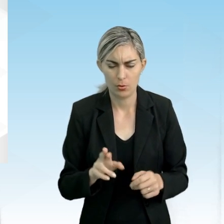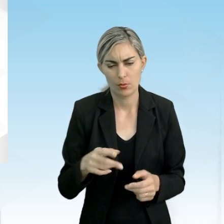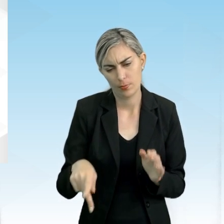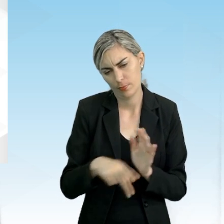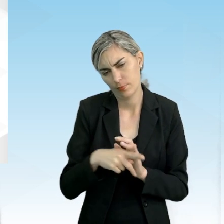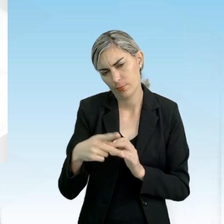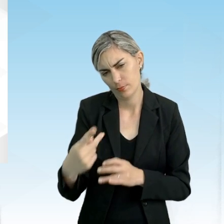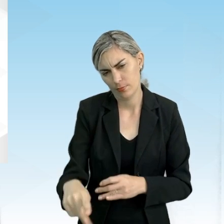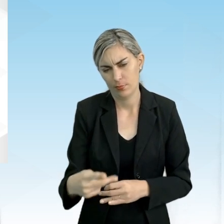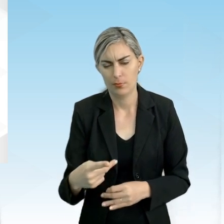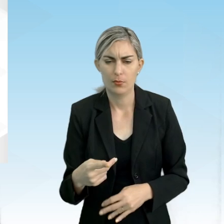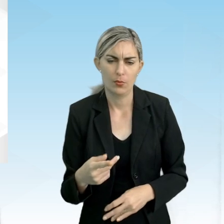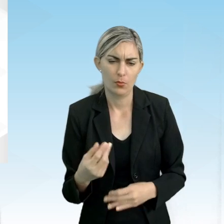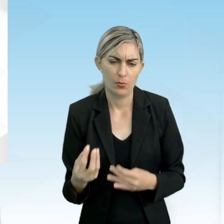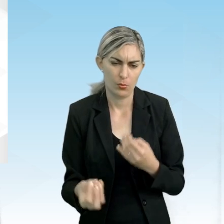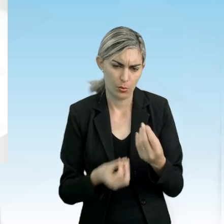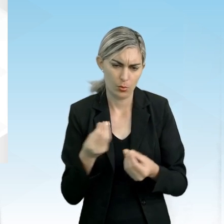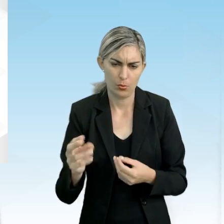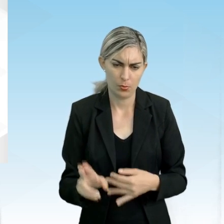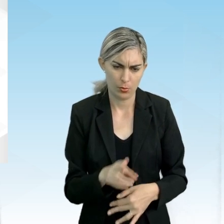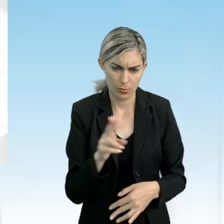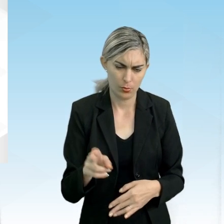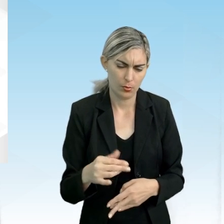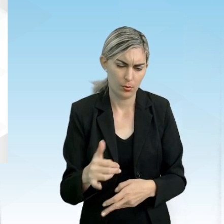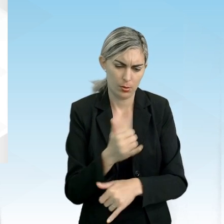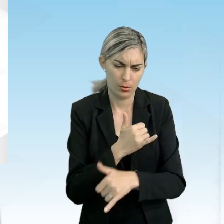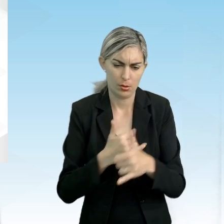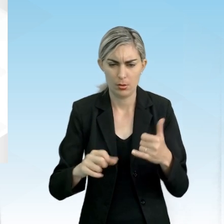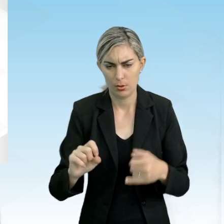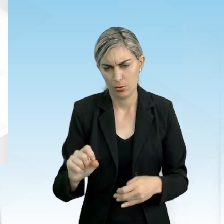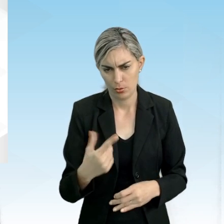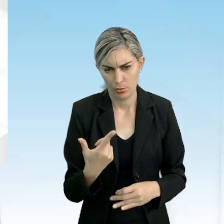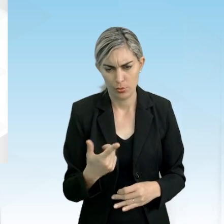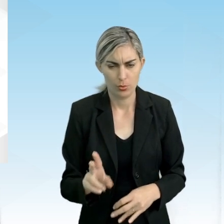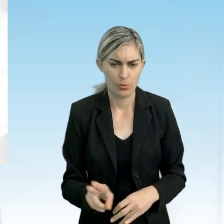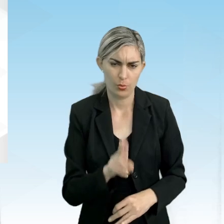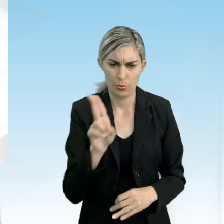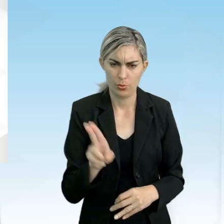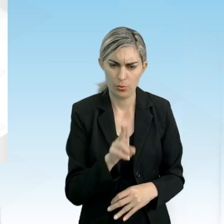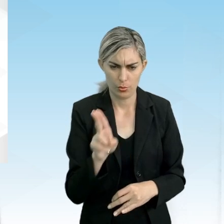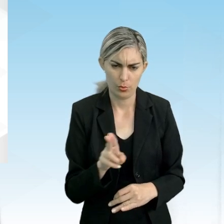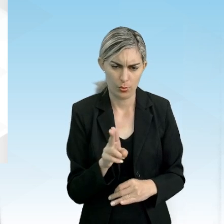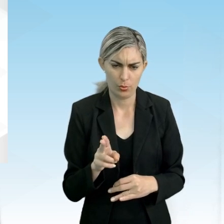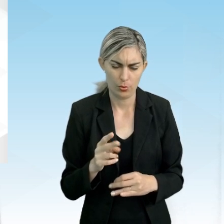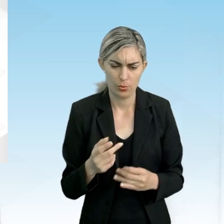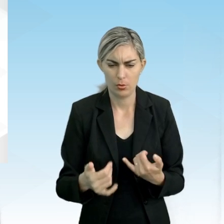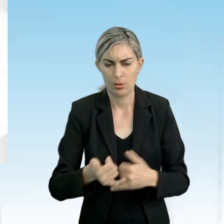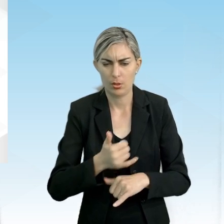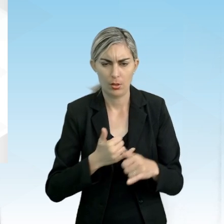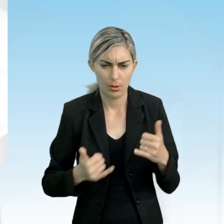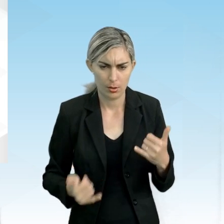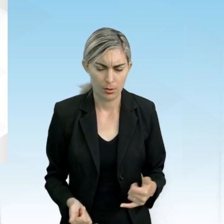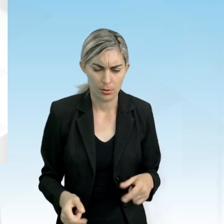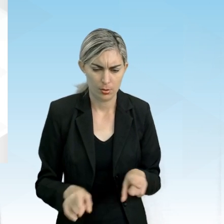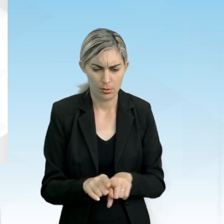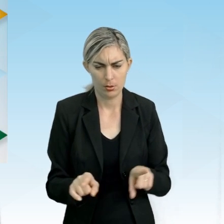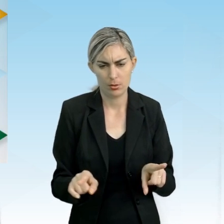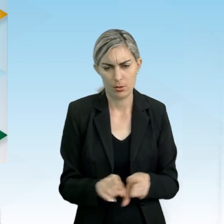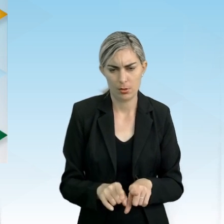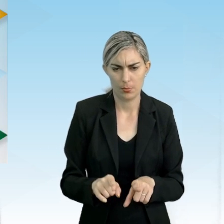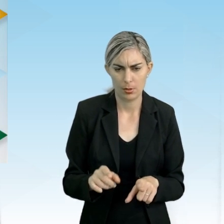corresponde aí como usar a energia solar a gente utiliza energia solar em elétrica e também